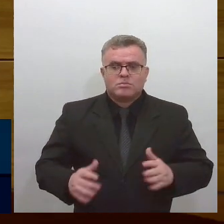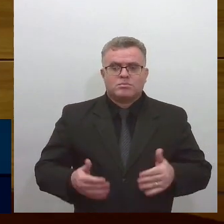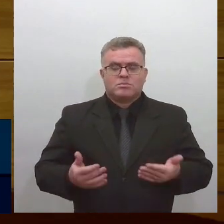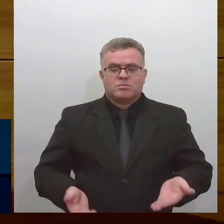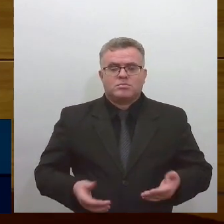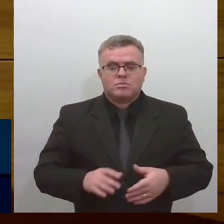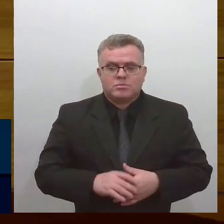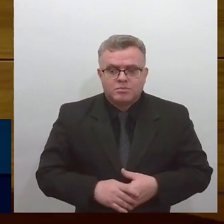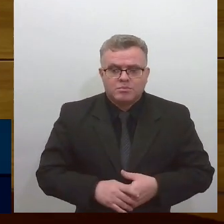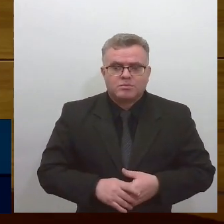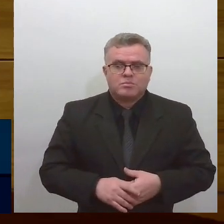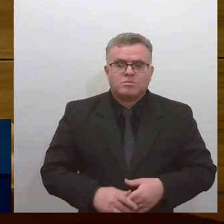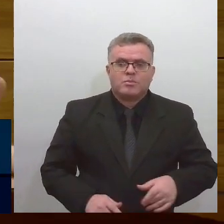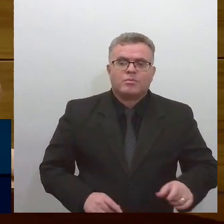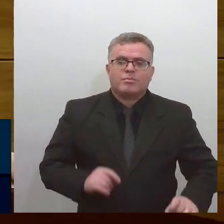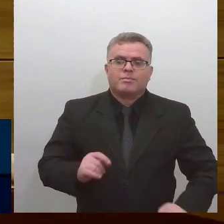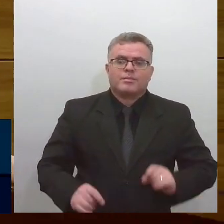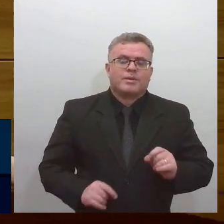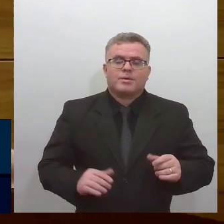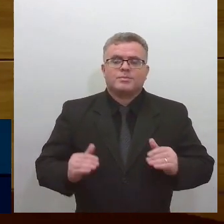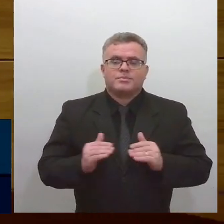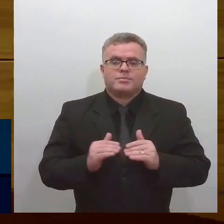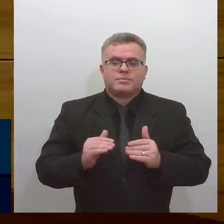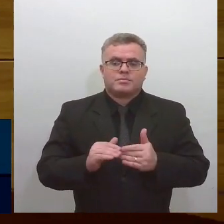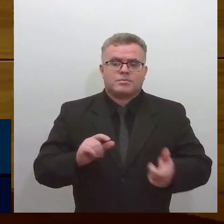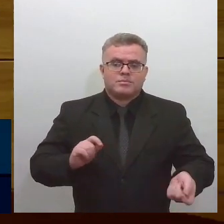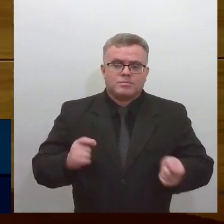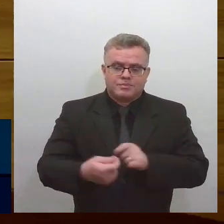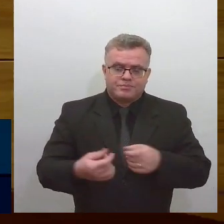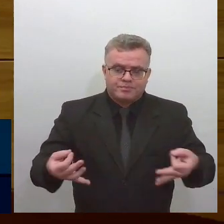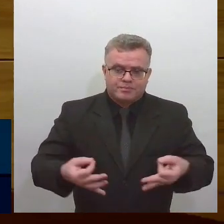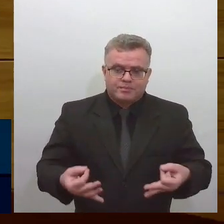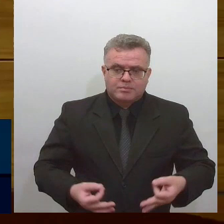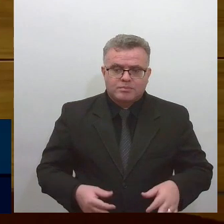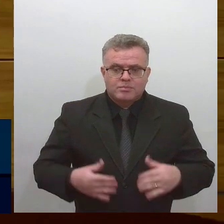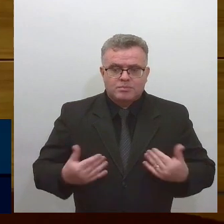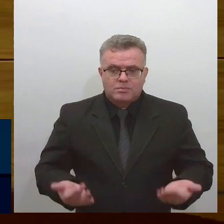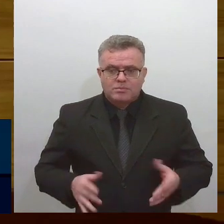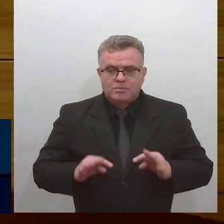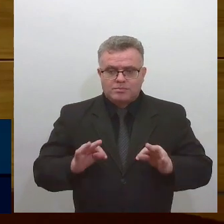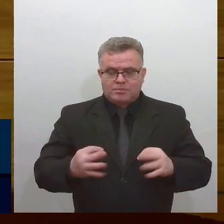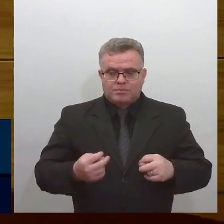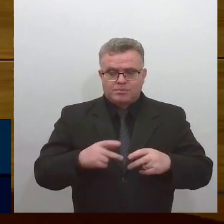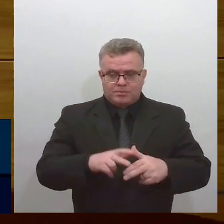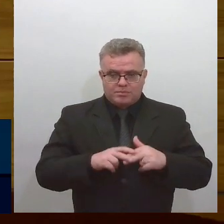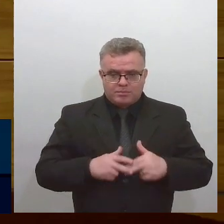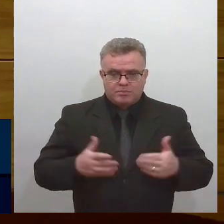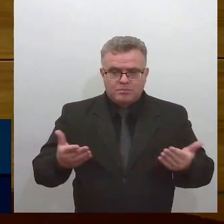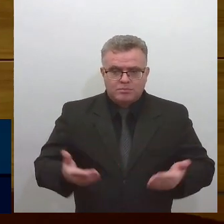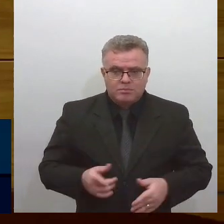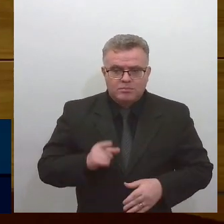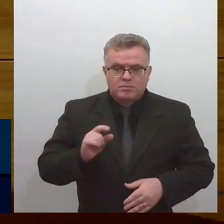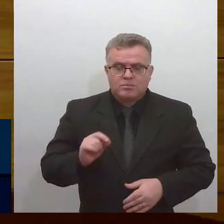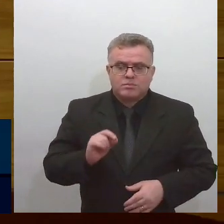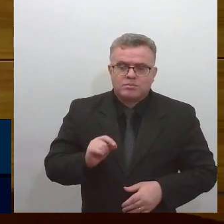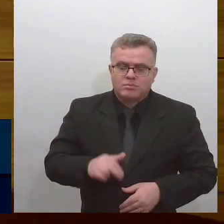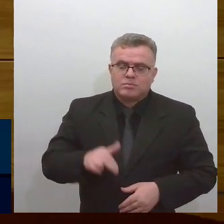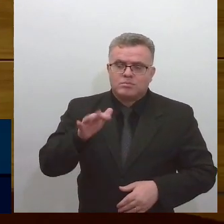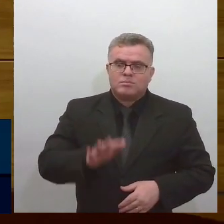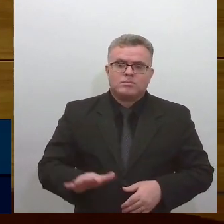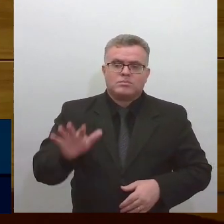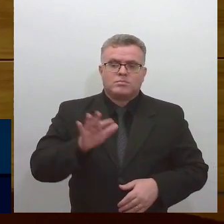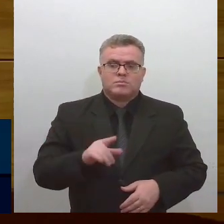Noal mais adequado para poder fazer isso e foi isso que nós fizemos agora aqui no norte que nós Eh estamos